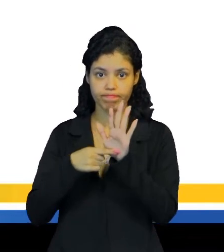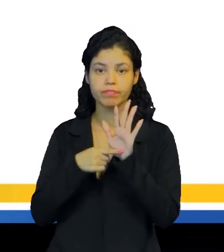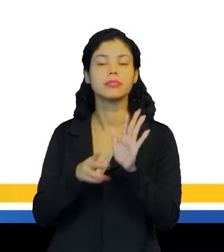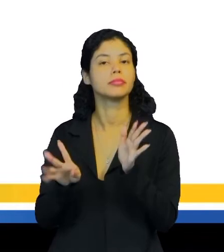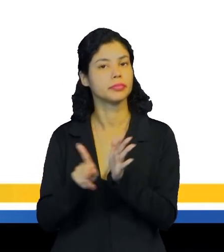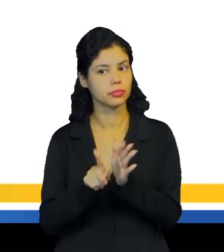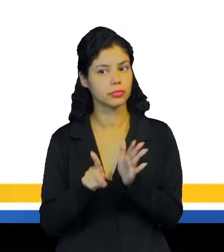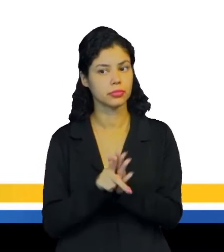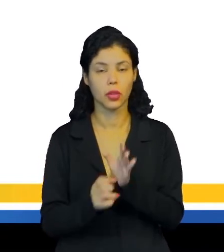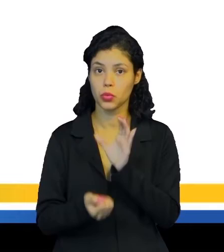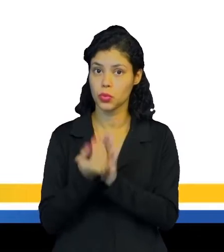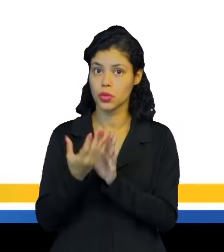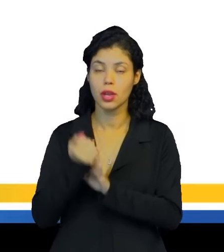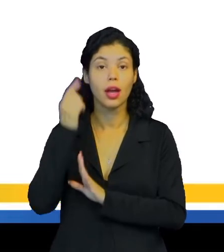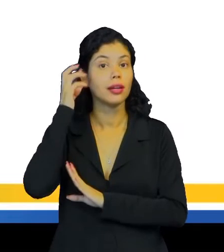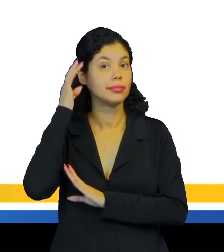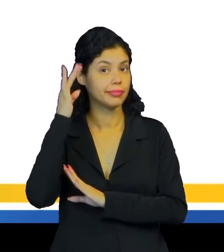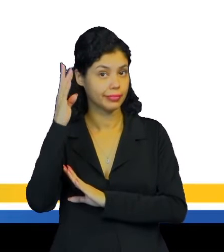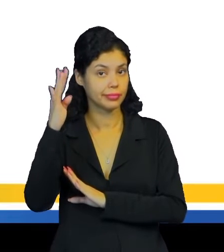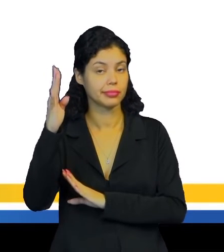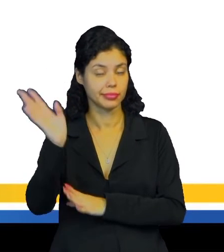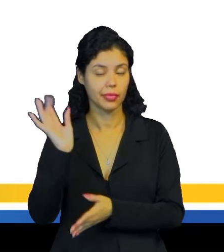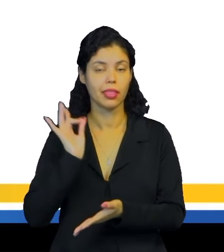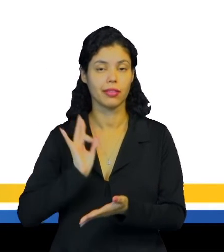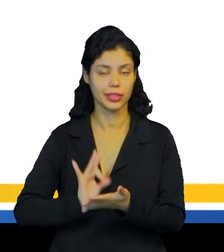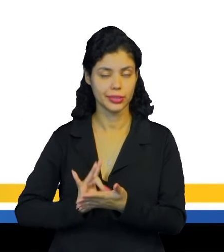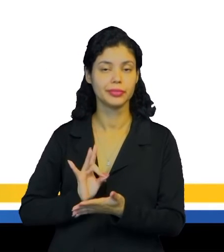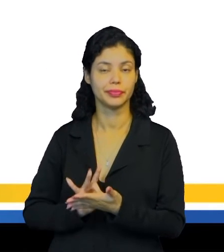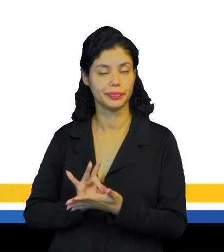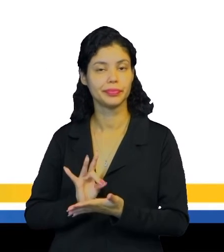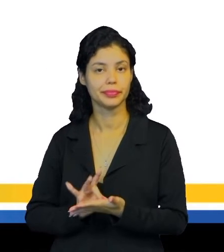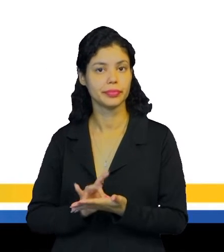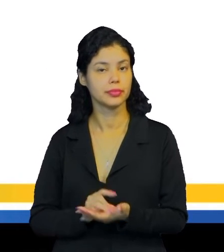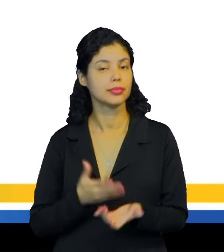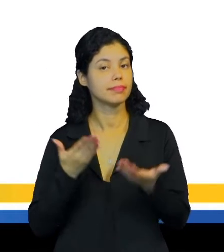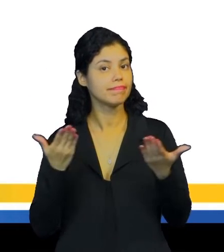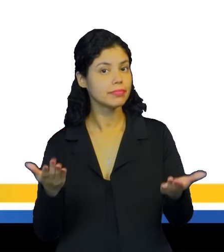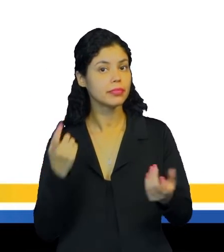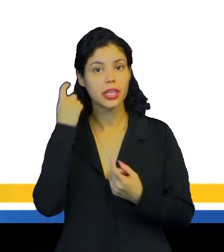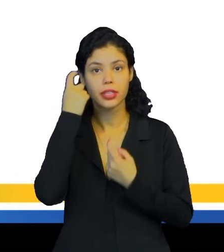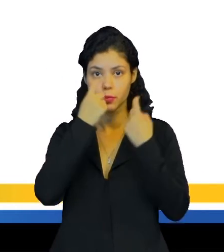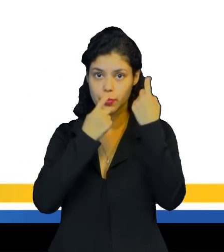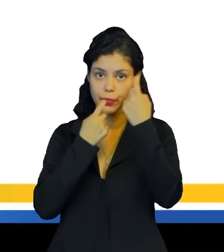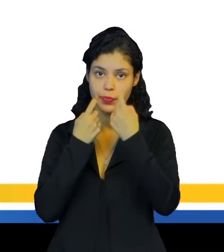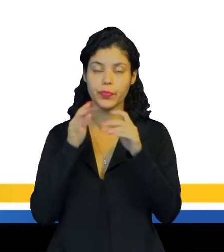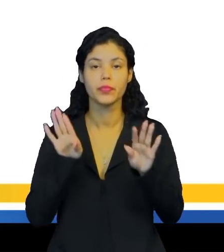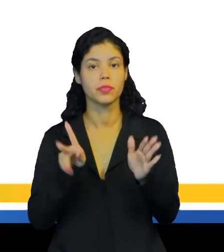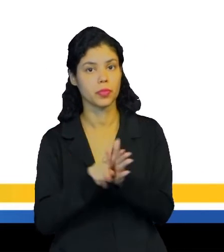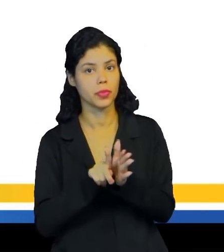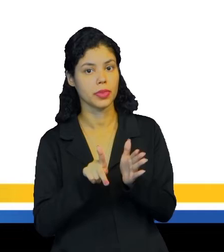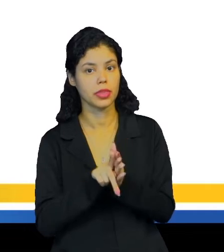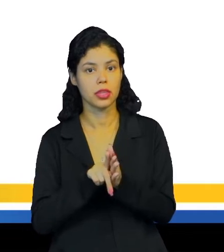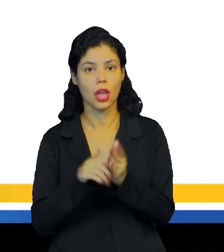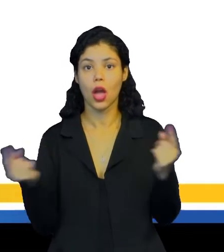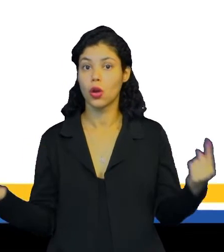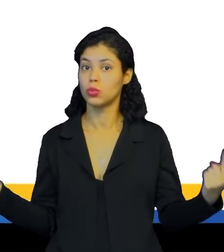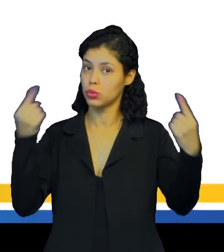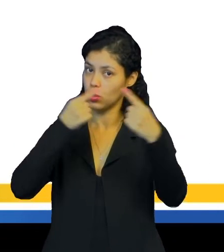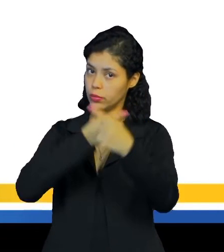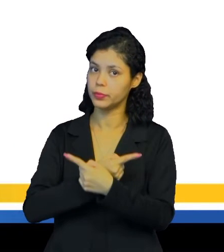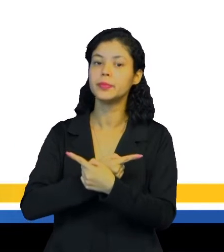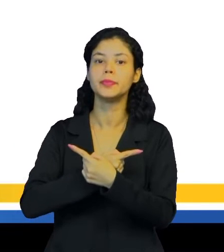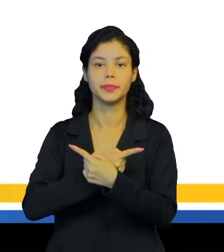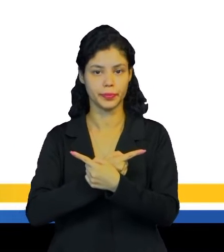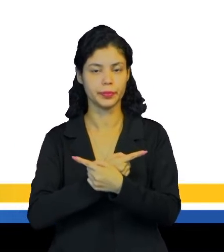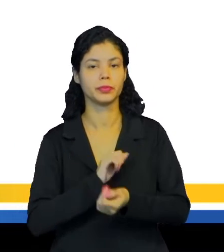pretendia criar uma ilusão da realidade, certo? Então aí o expressionismo ele já veio para ir contra o